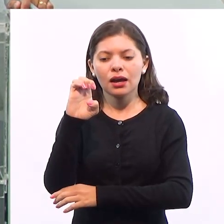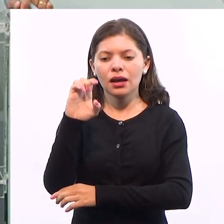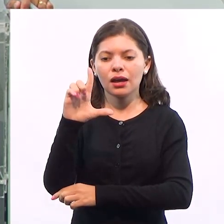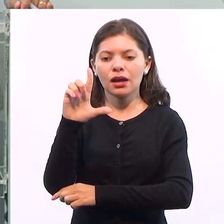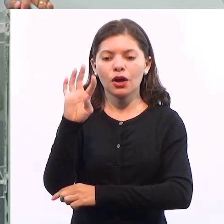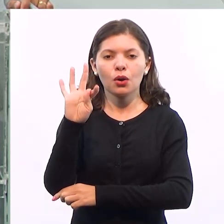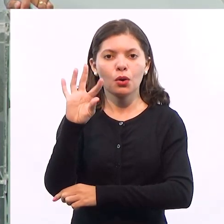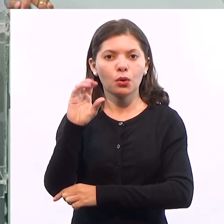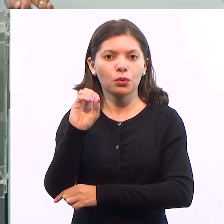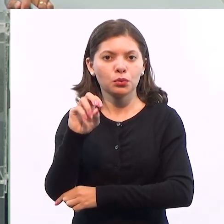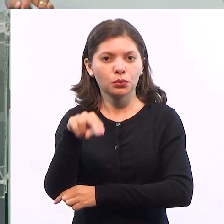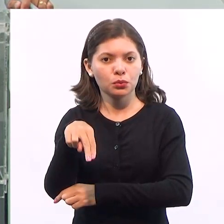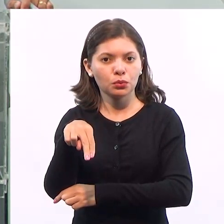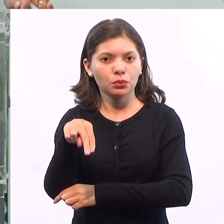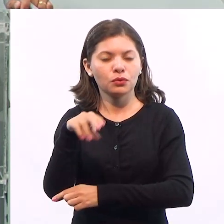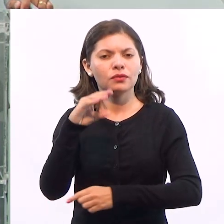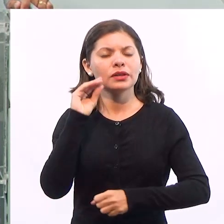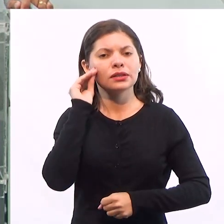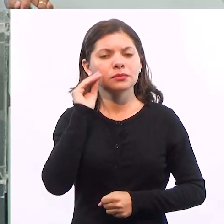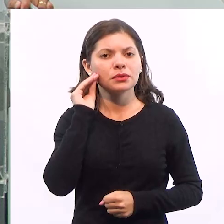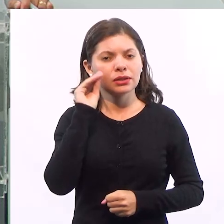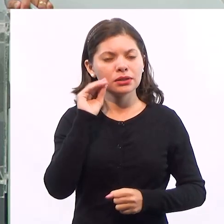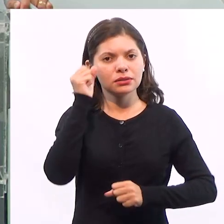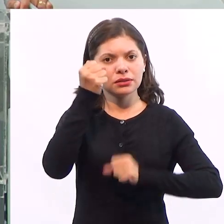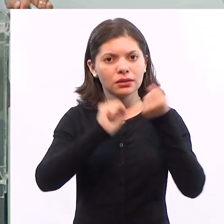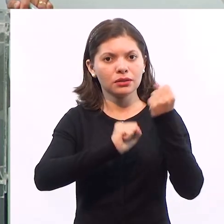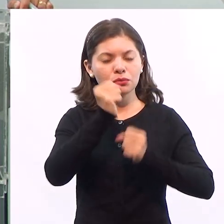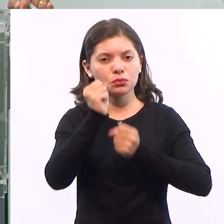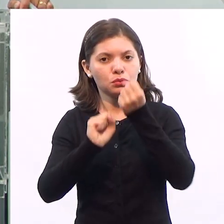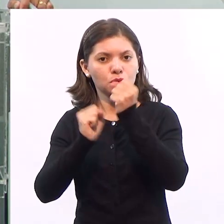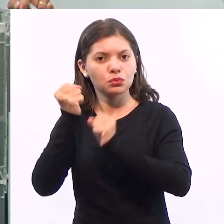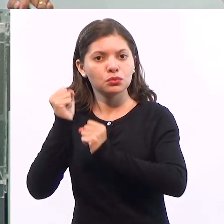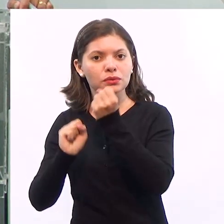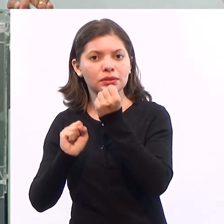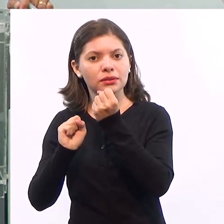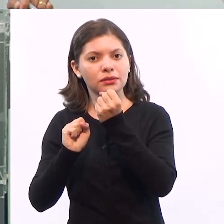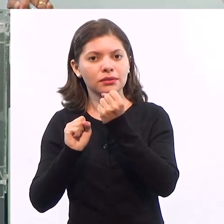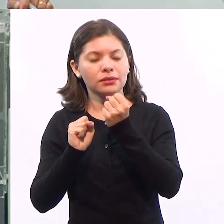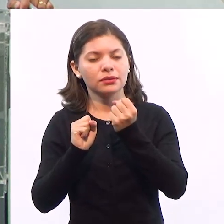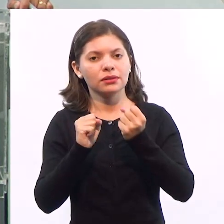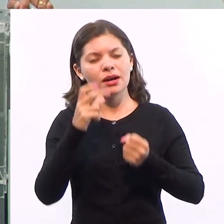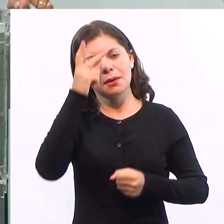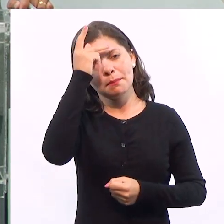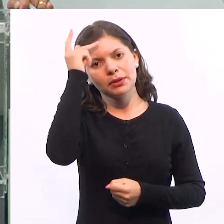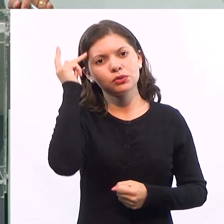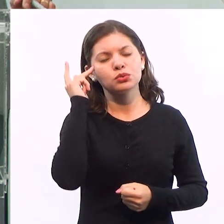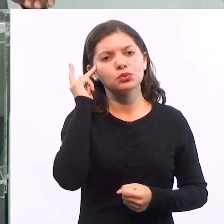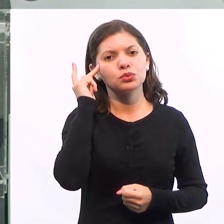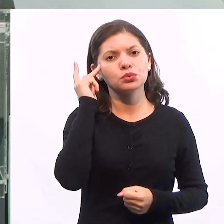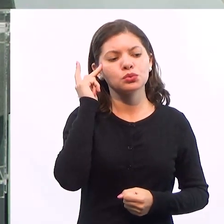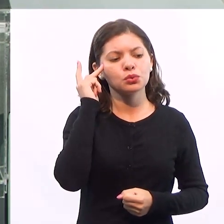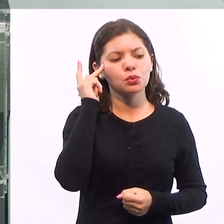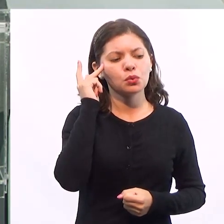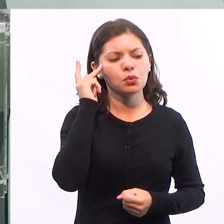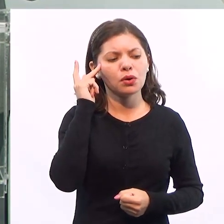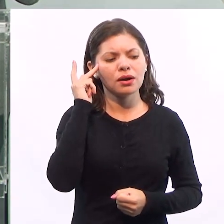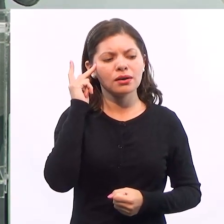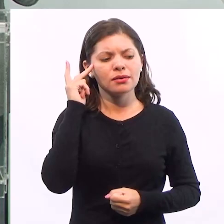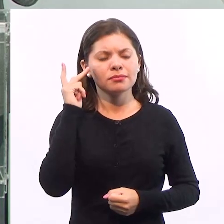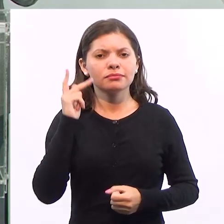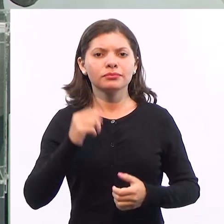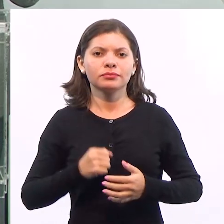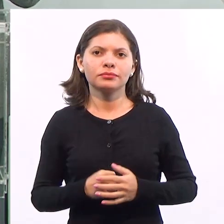lá a experiência na indústria, lá em Hawthorne, a experiência para verificar que as pessoas, quando elas eram